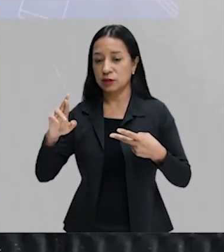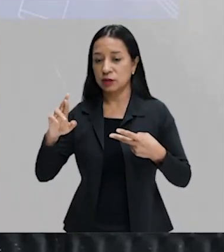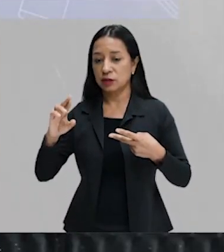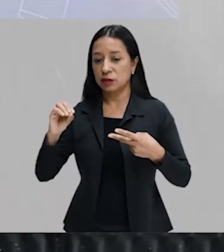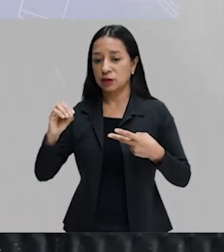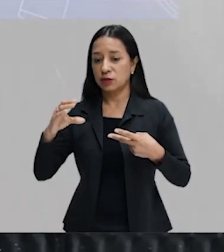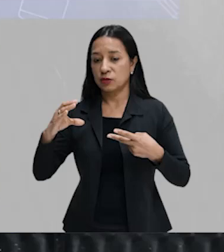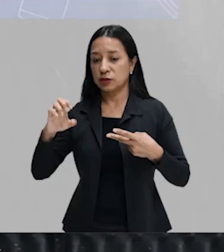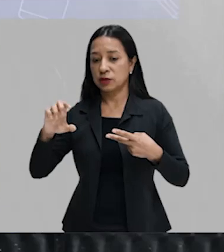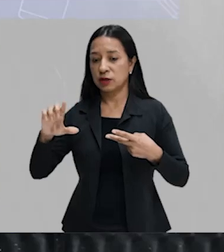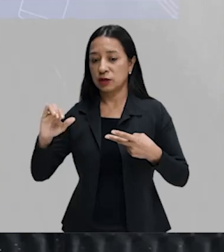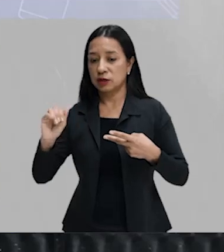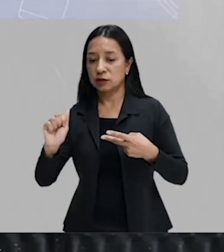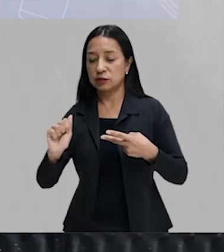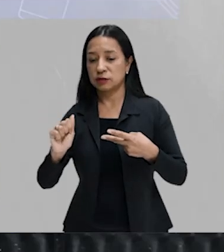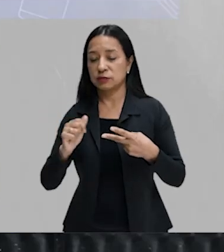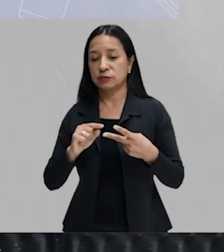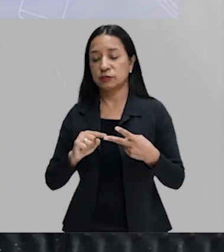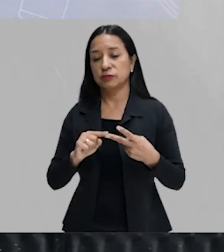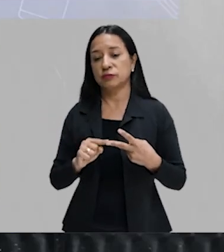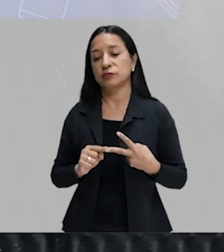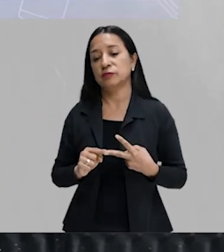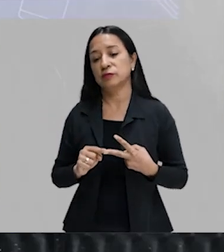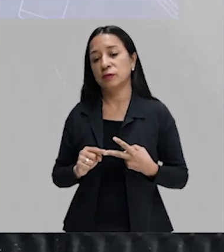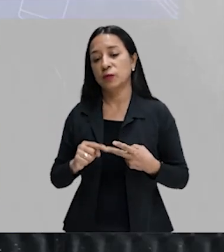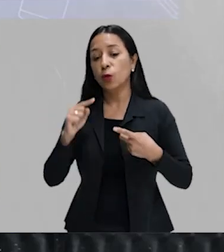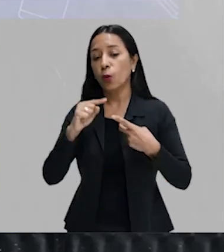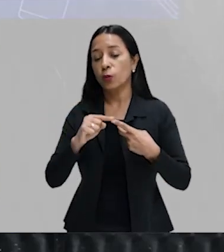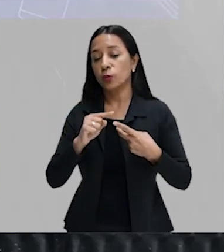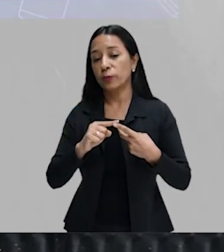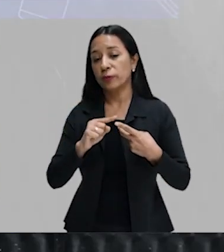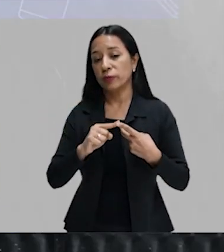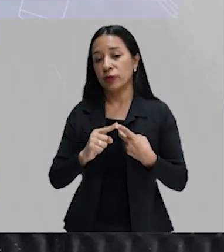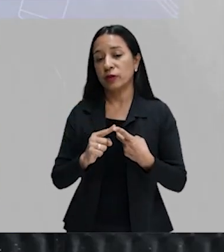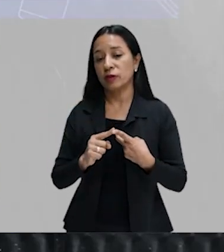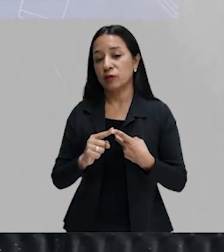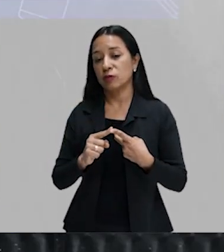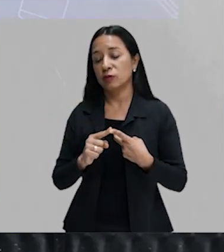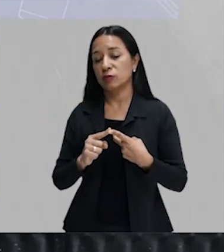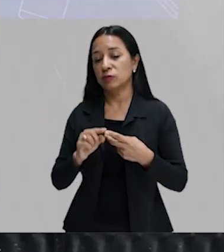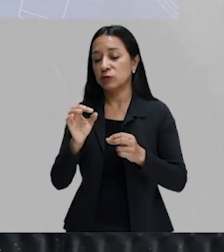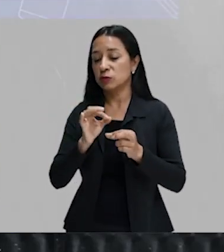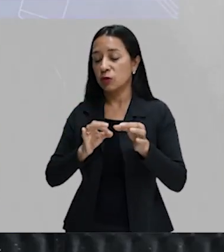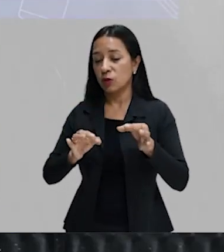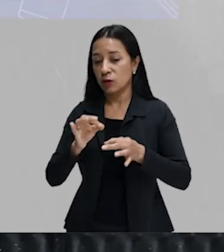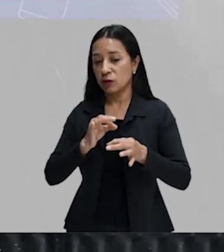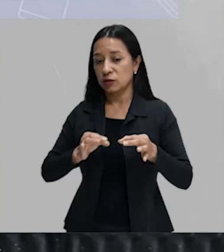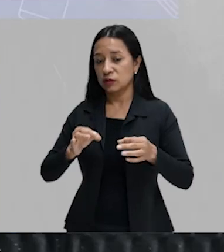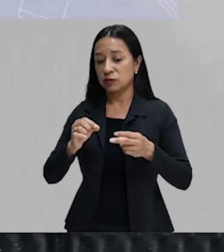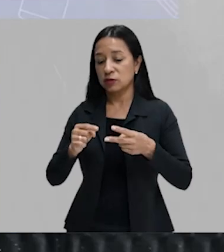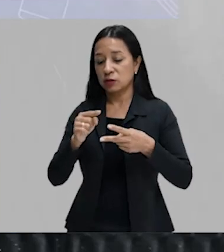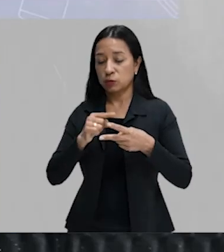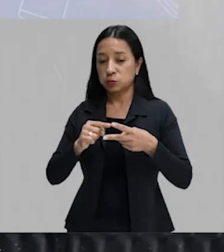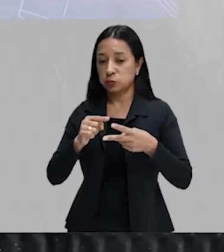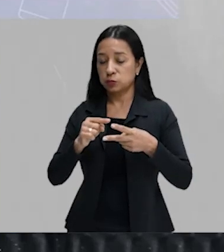por enterocelia. Na esquizocelia, o celoma se forma dessa região interna aqui